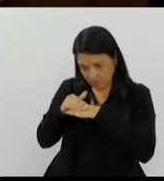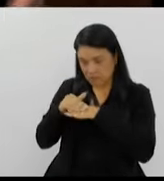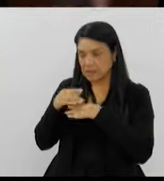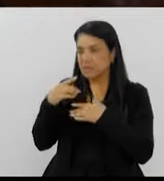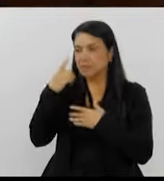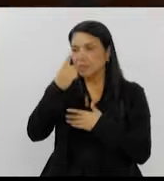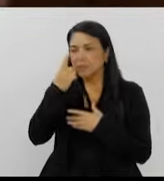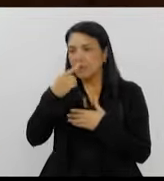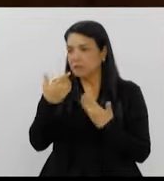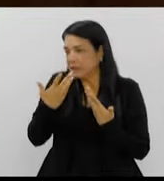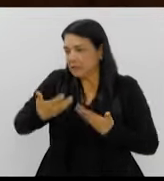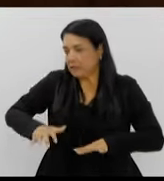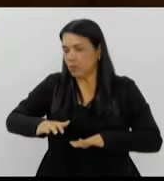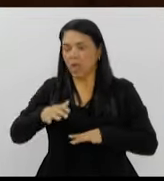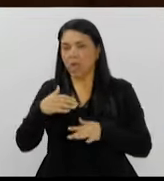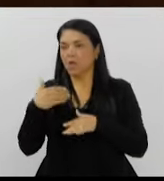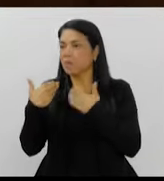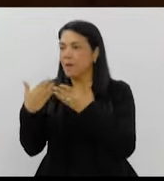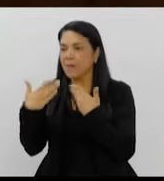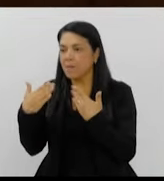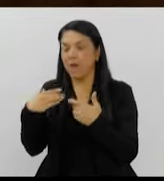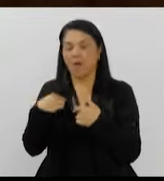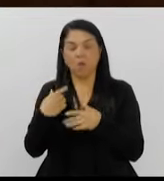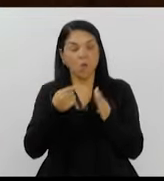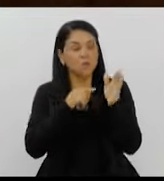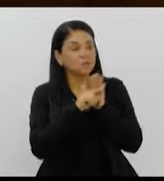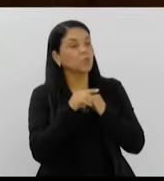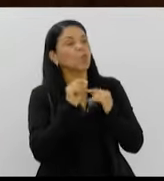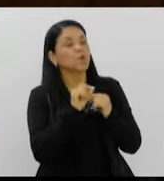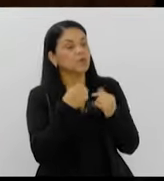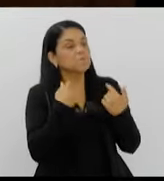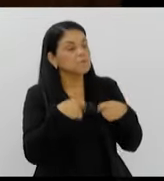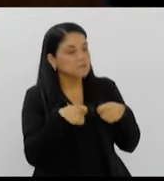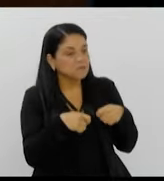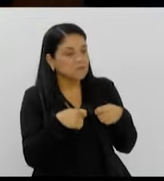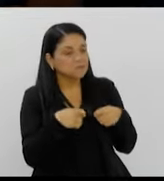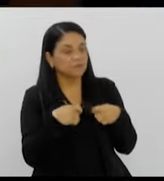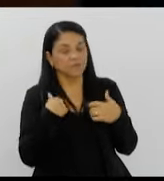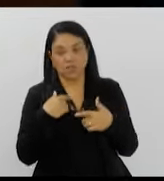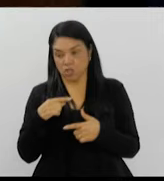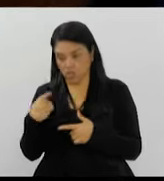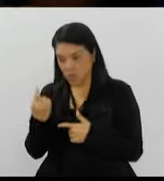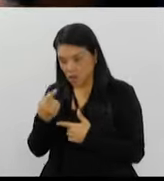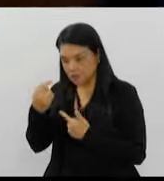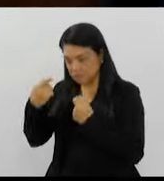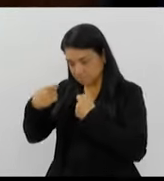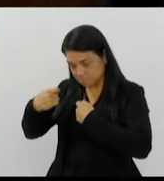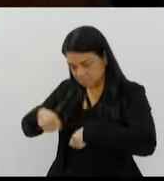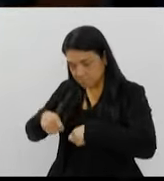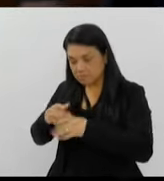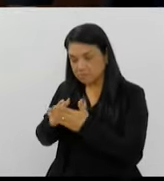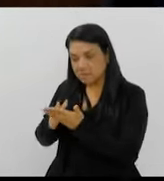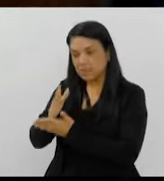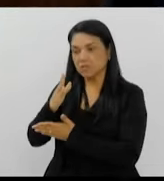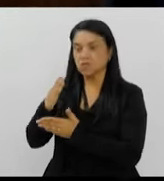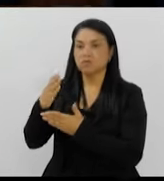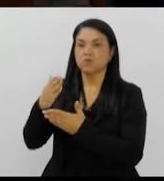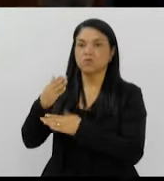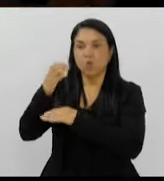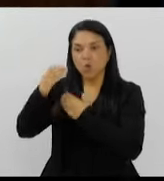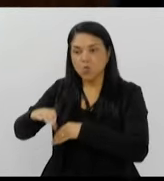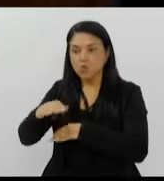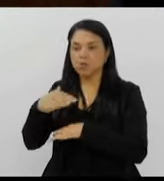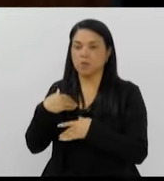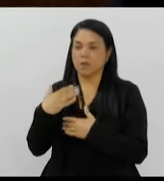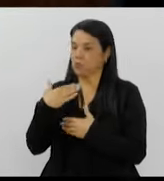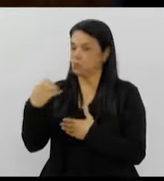que vocês estão nós passamos num concurso mas não nos chamaram eu falei olha